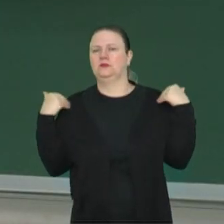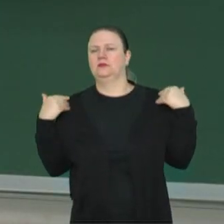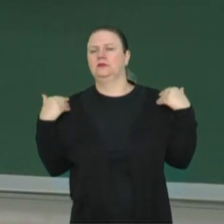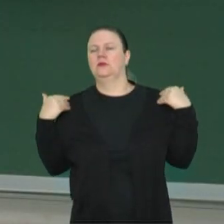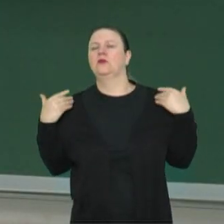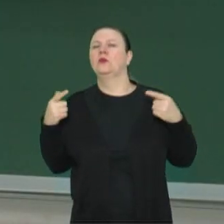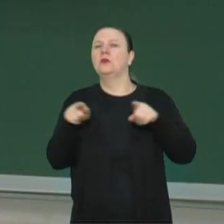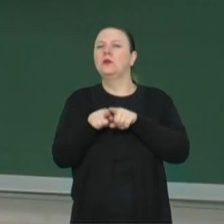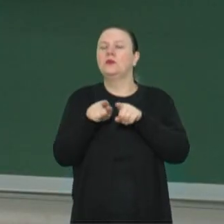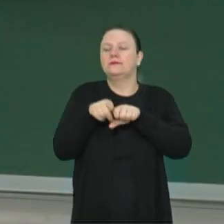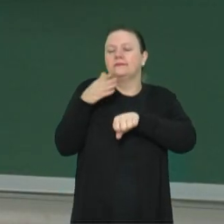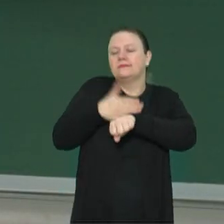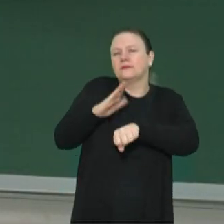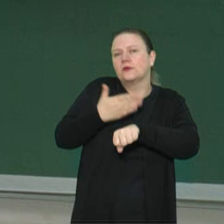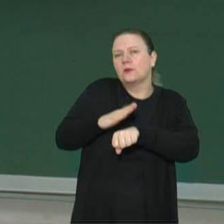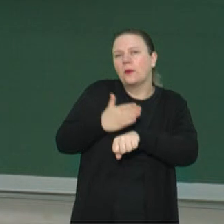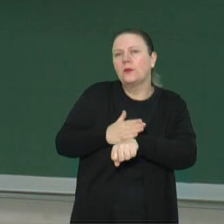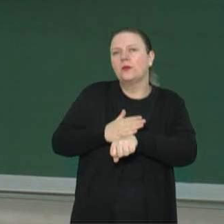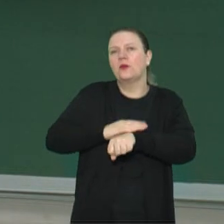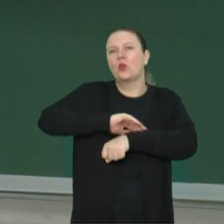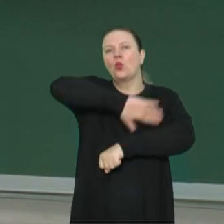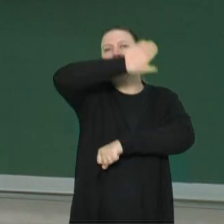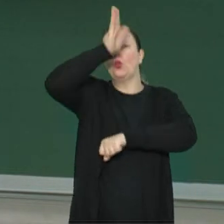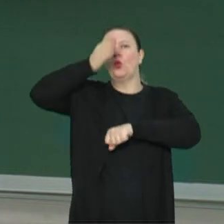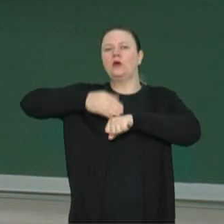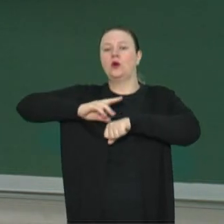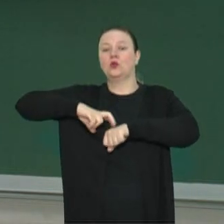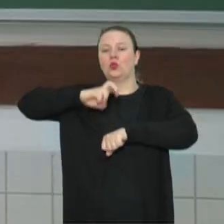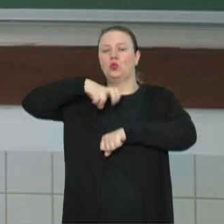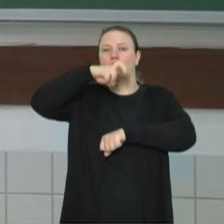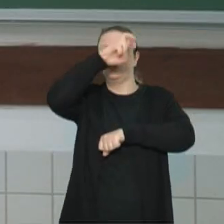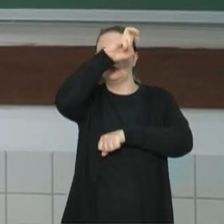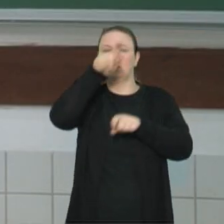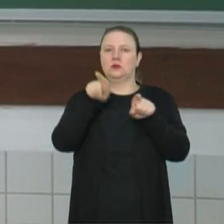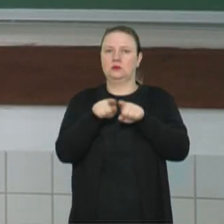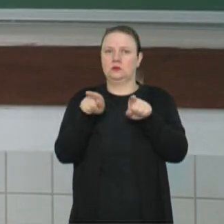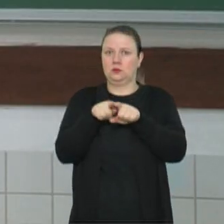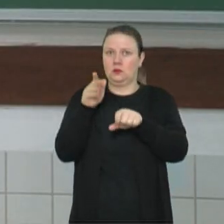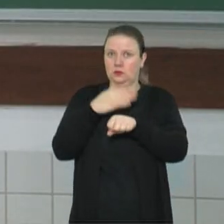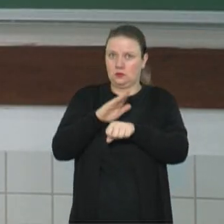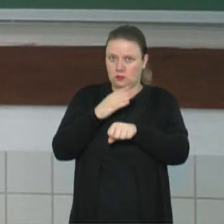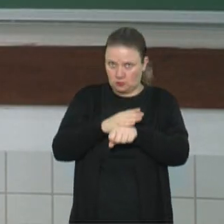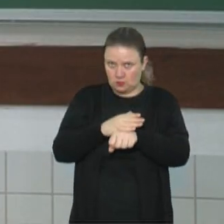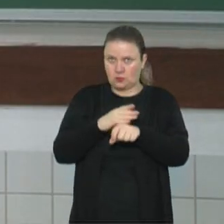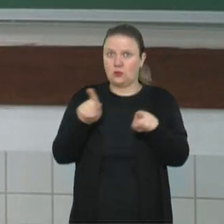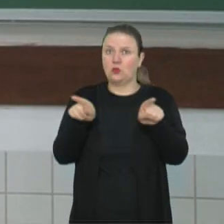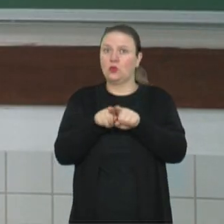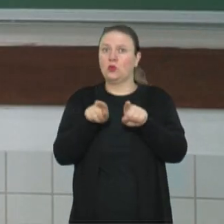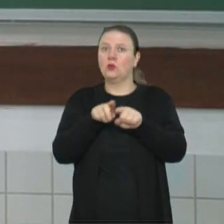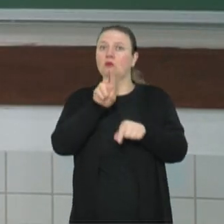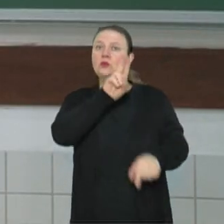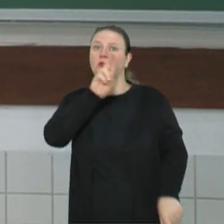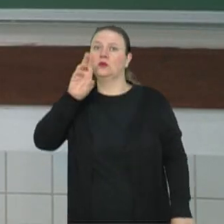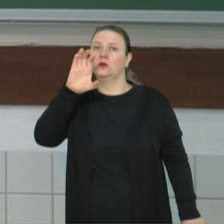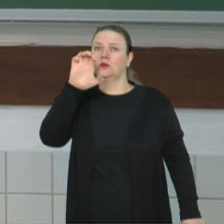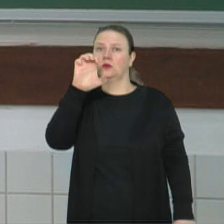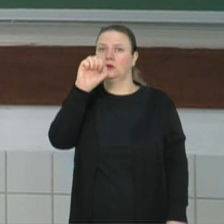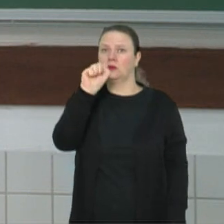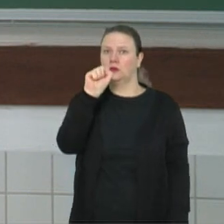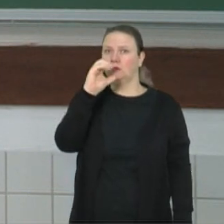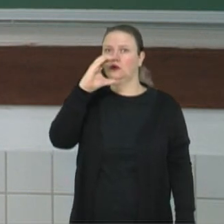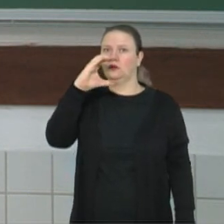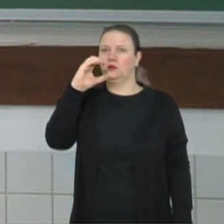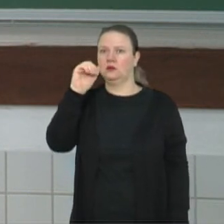sobre a prática de montanhismo. Hoje temos também a prática de atividades realizadas em montanhas, que é a escalada. Então temos